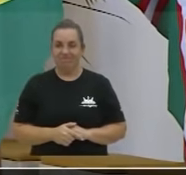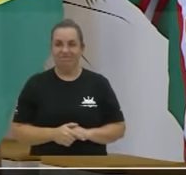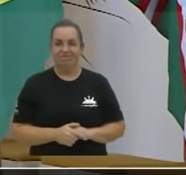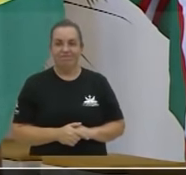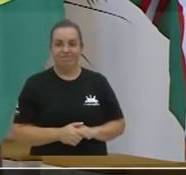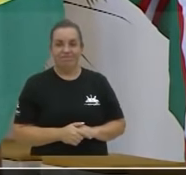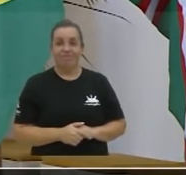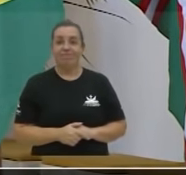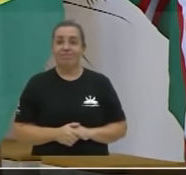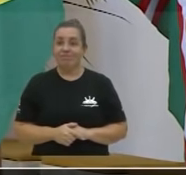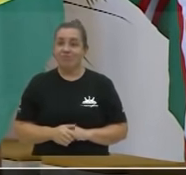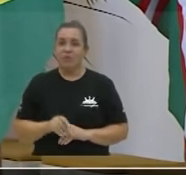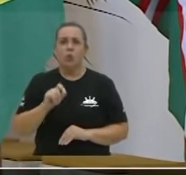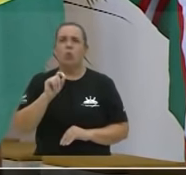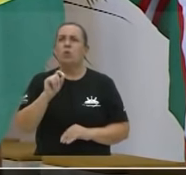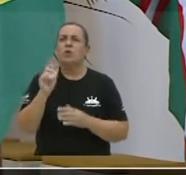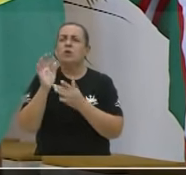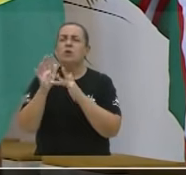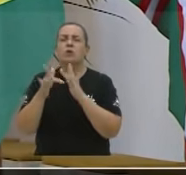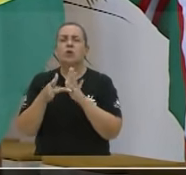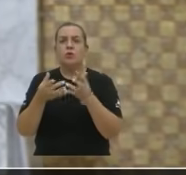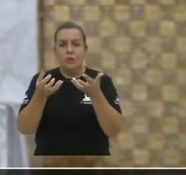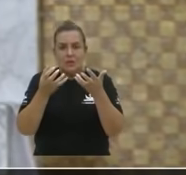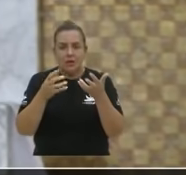O que o Senhor gostaria que dessemos?